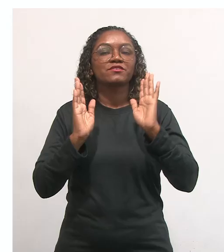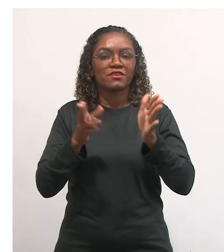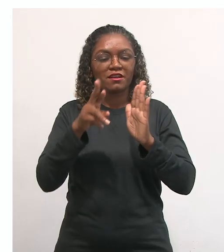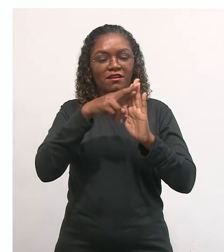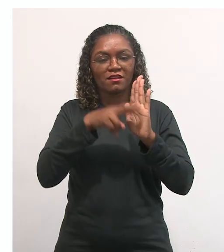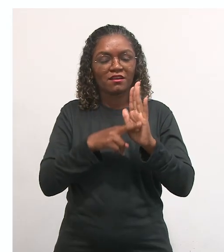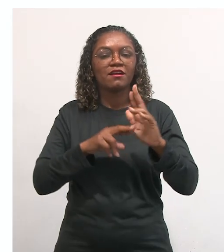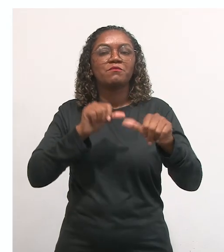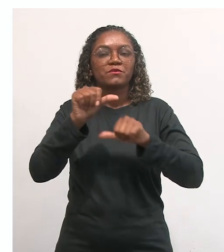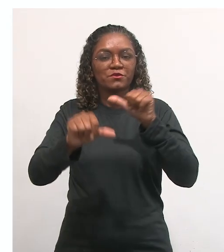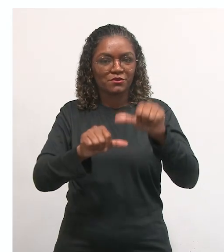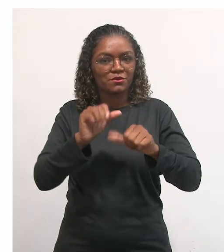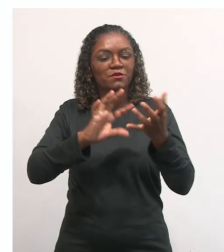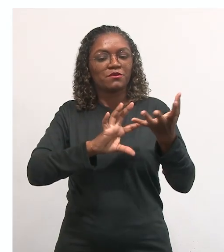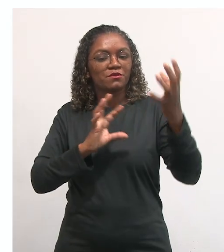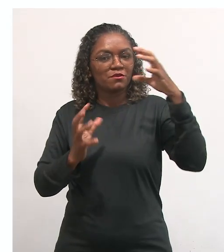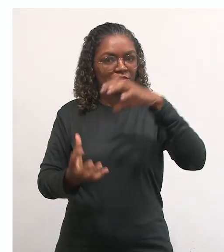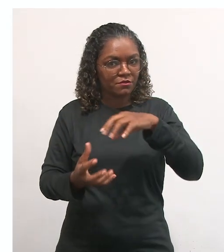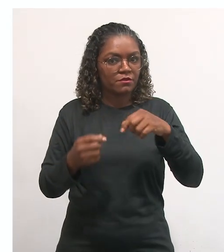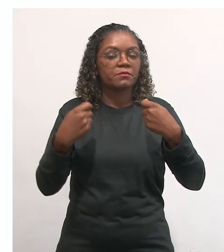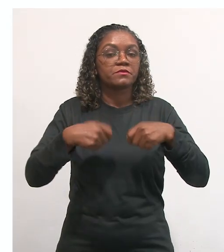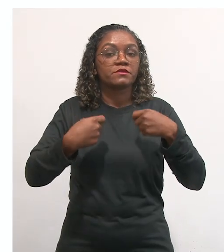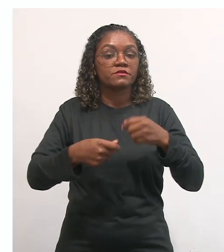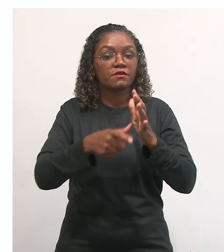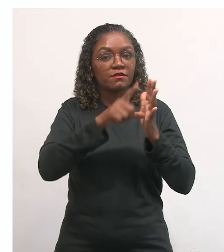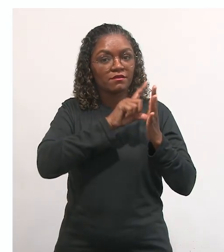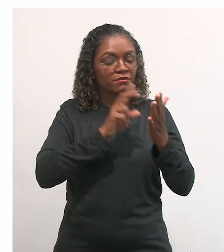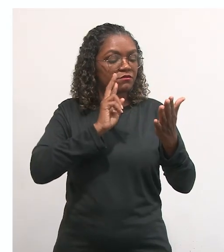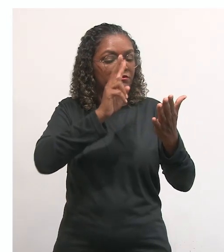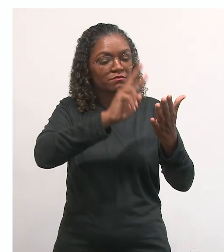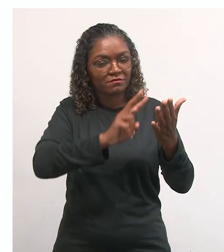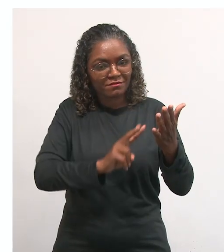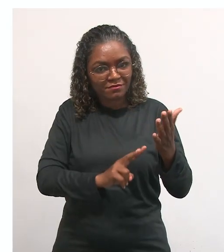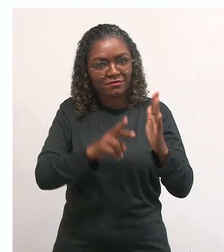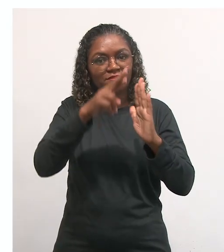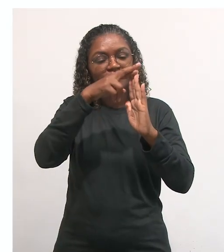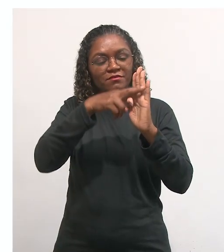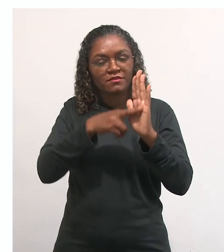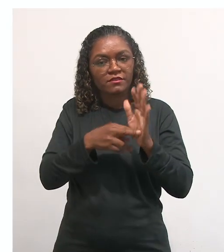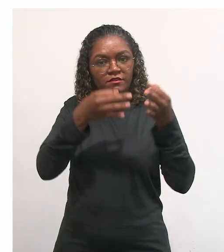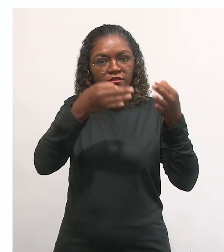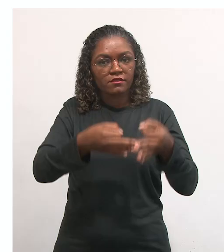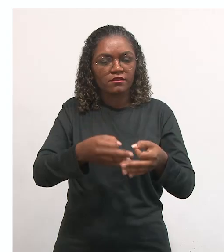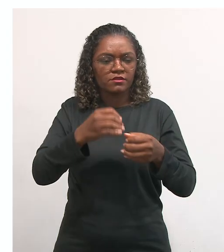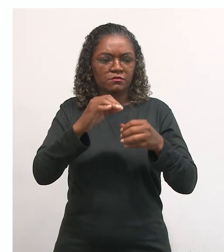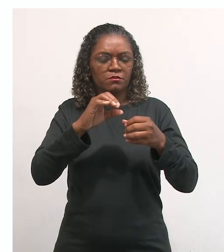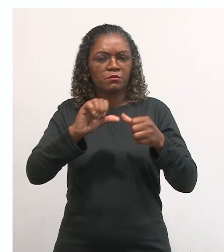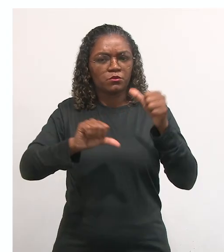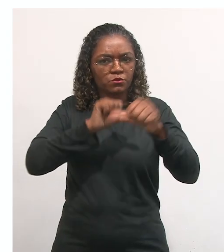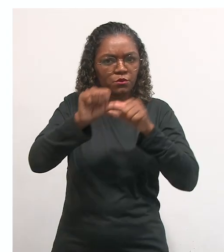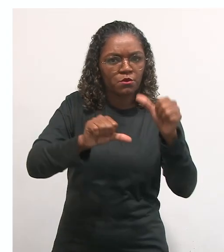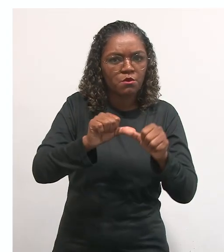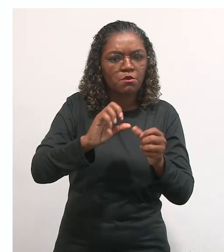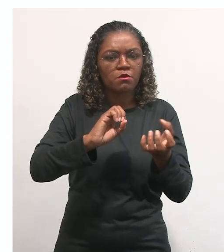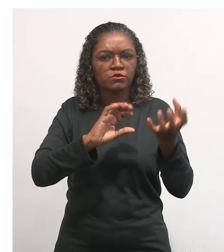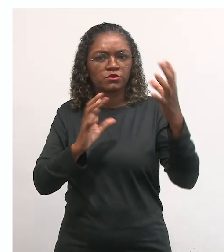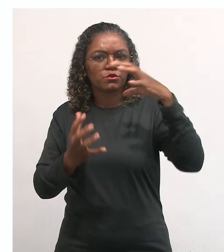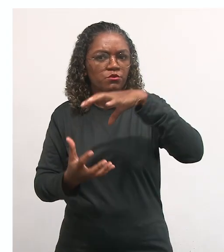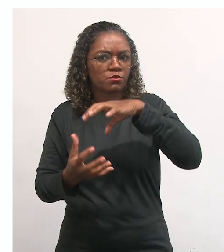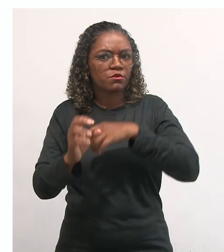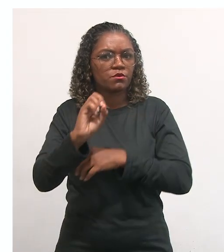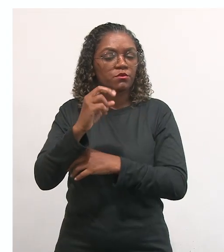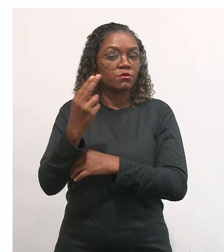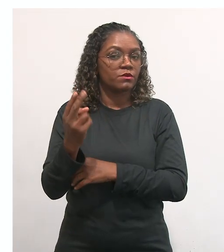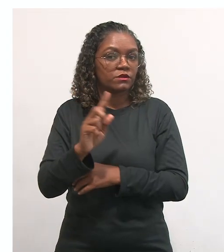então e é preciso observar Tá certo essas normas para ver se não teve nenhuma alteração fica a dica